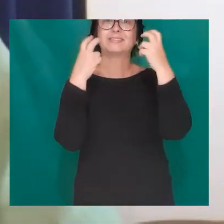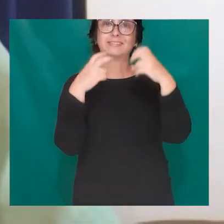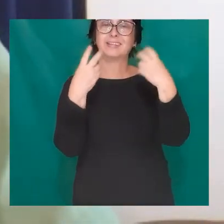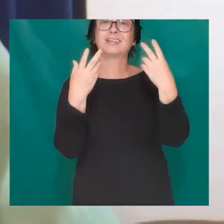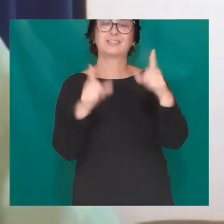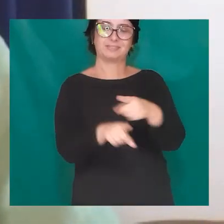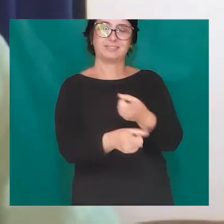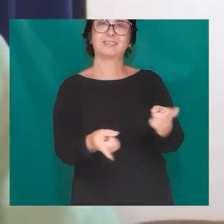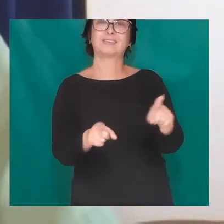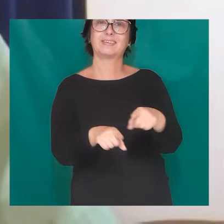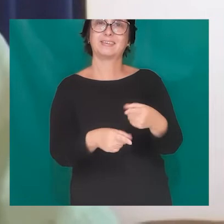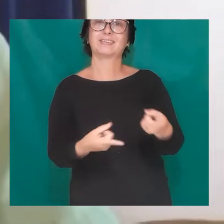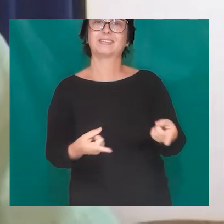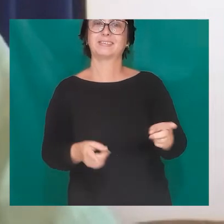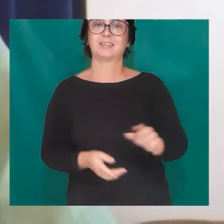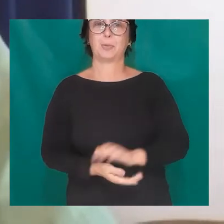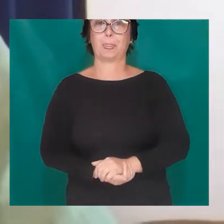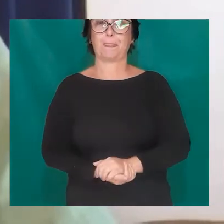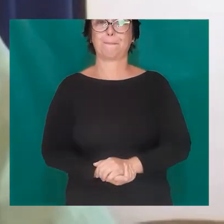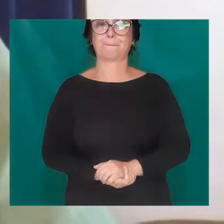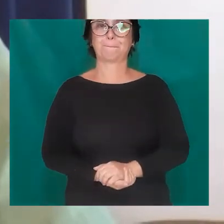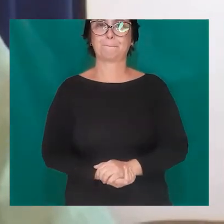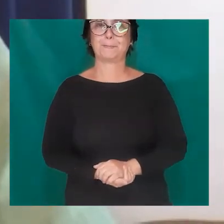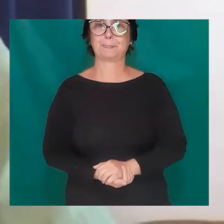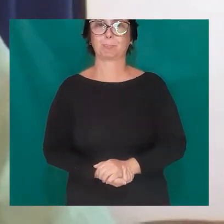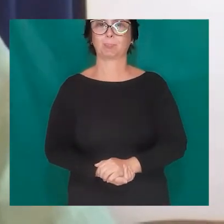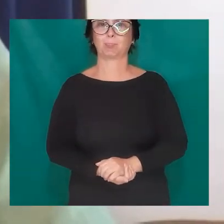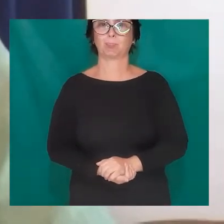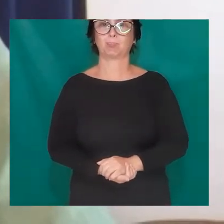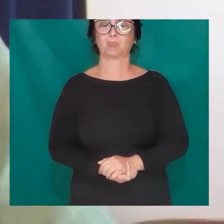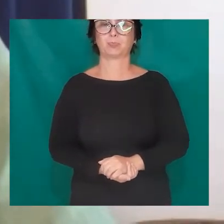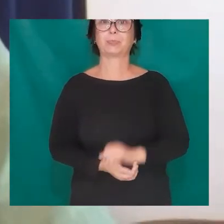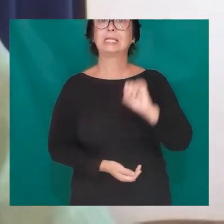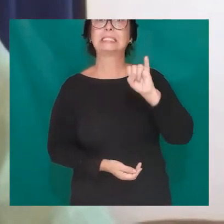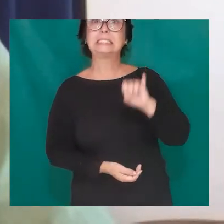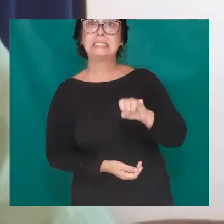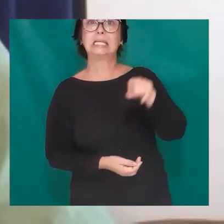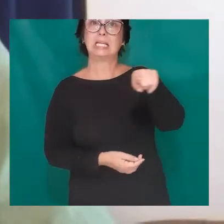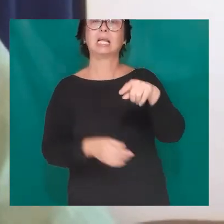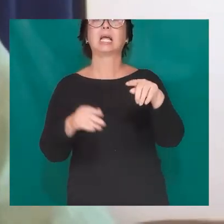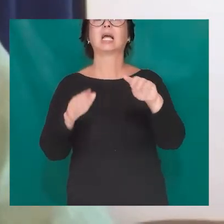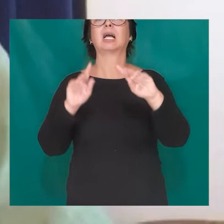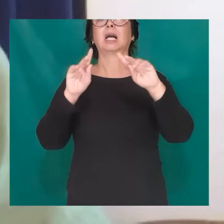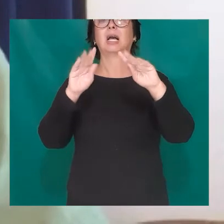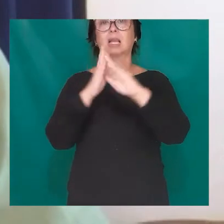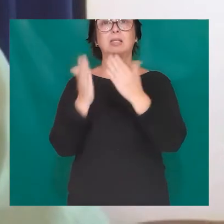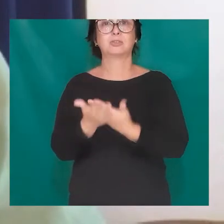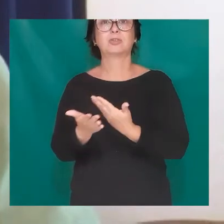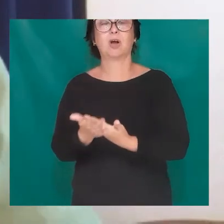E eu ia te perguntar mais uma coisinha, Antônio, se na sua escola, que